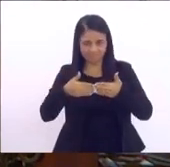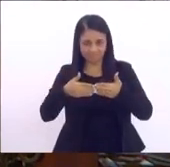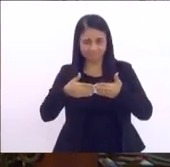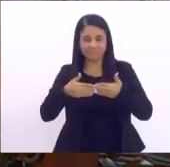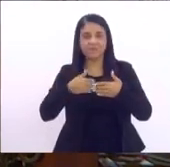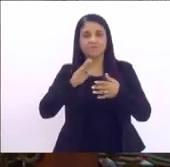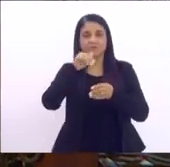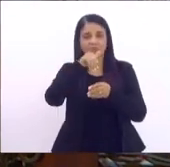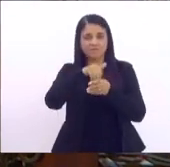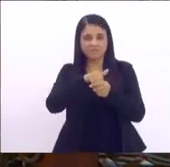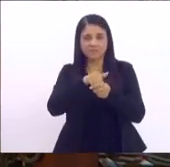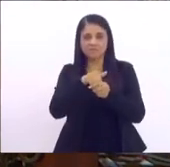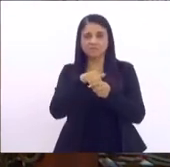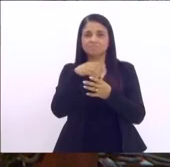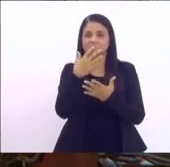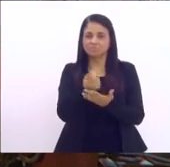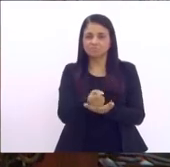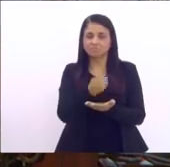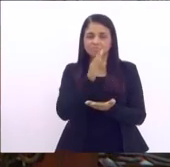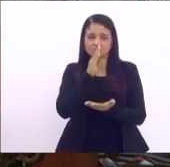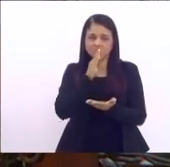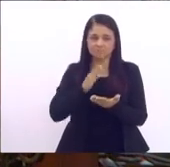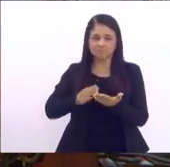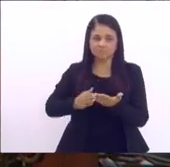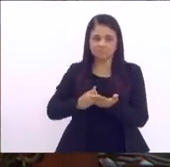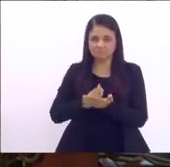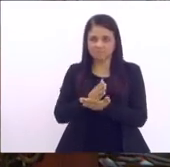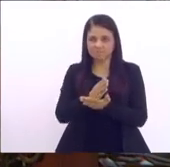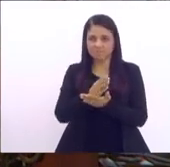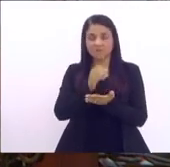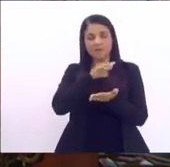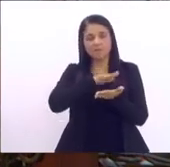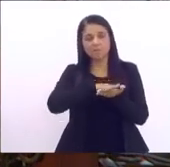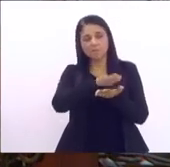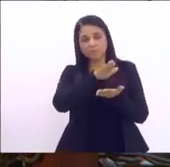como estão, aprovado, vai à publicação.